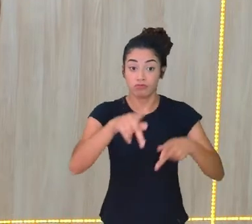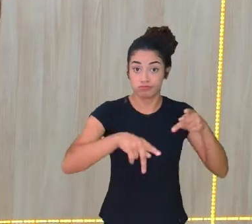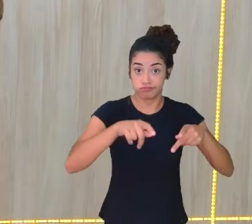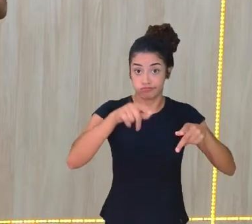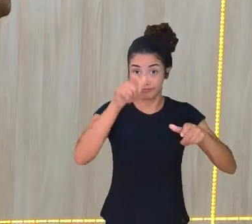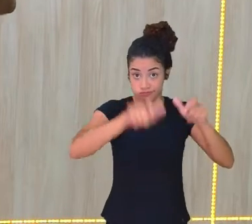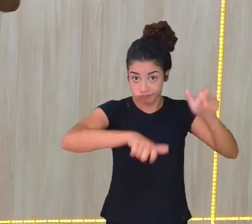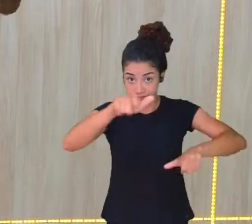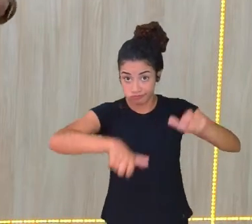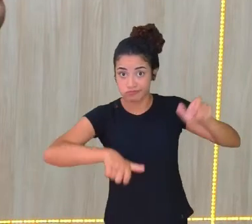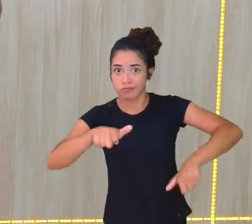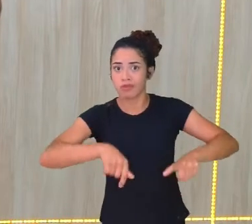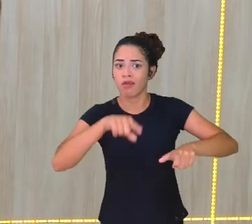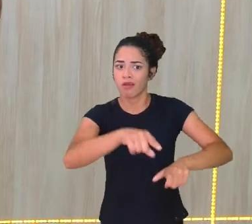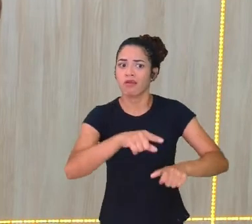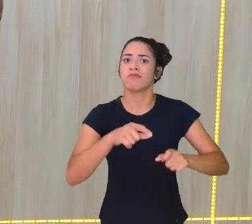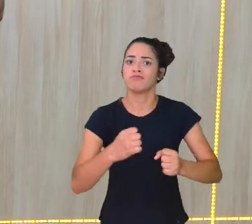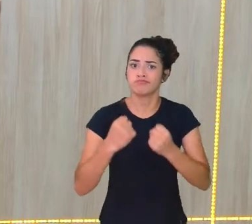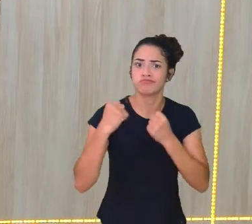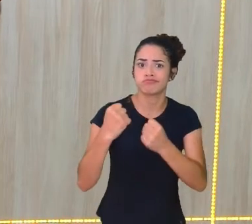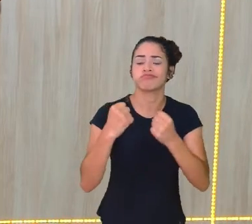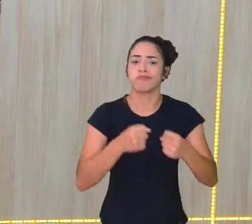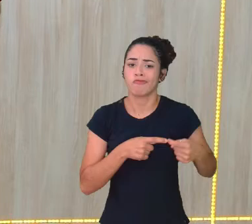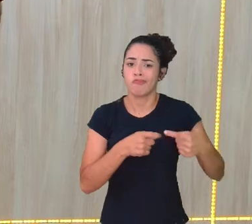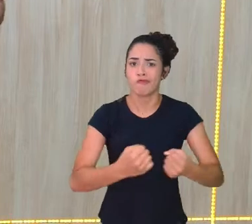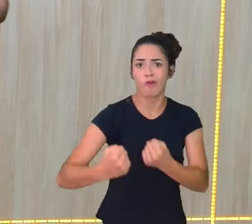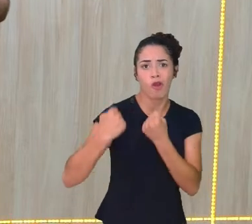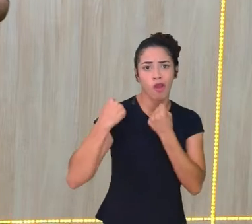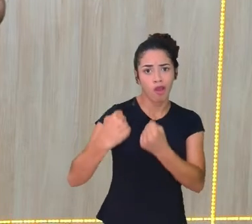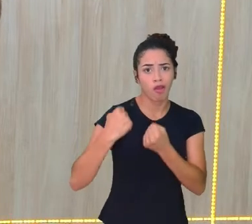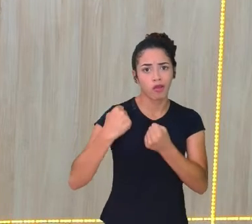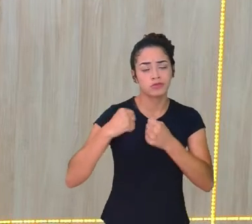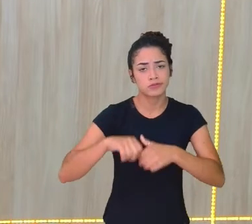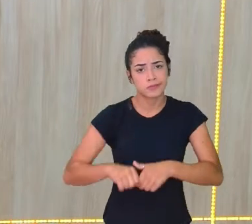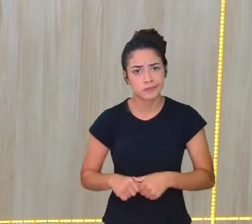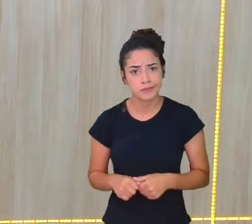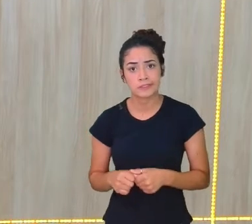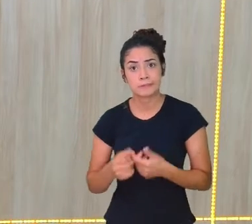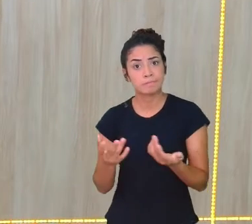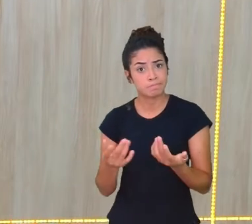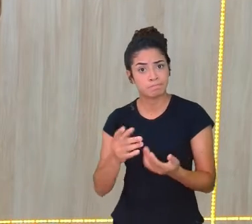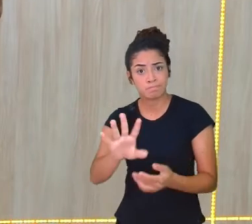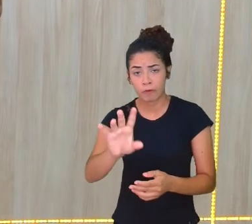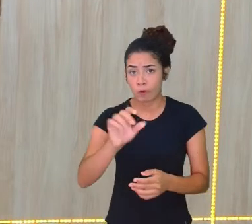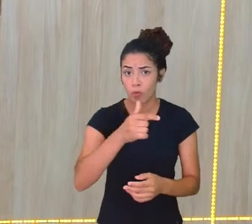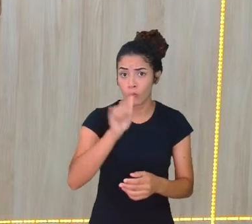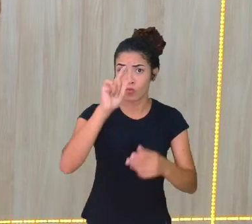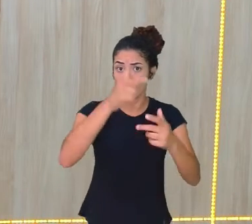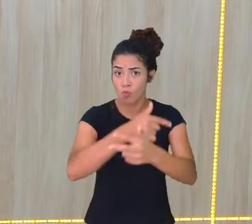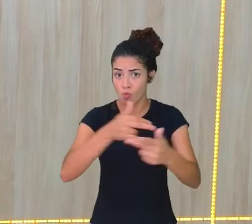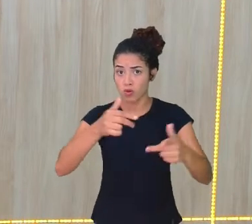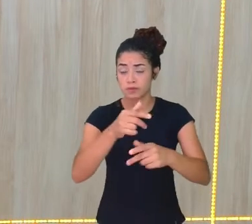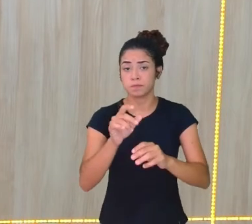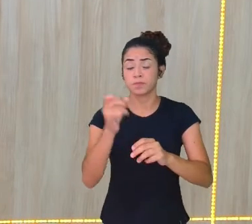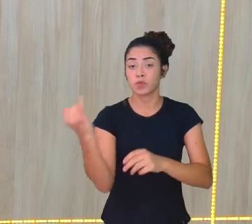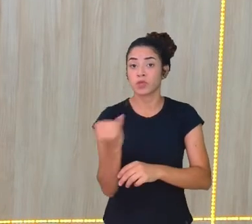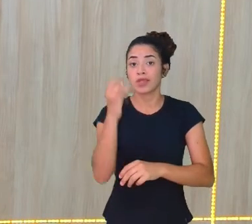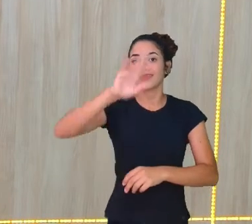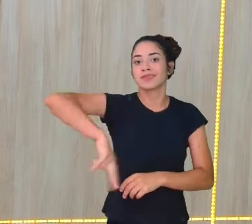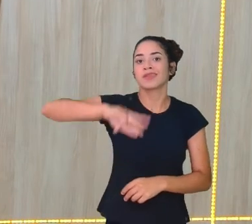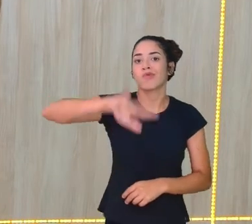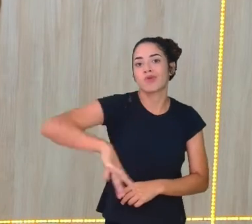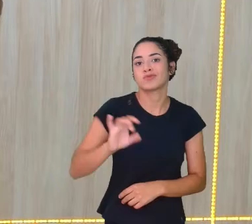né, eram guerreiros, né, bastante poderosos. E detalhe, não eram somente os